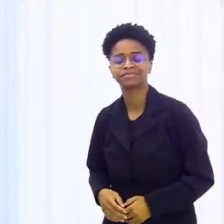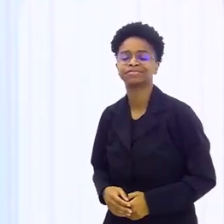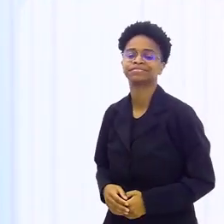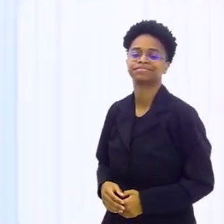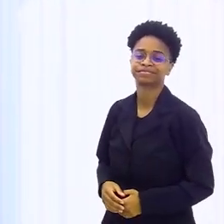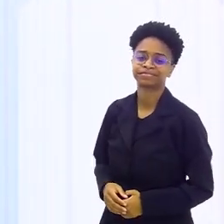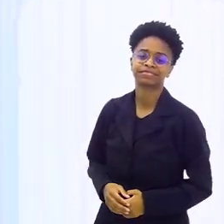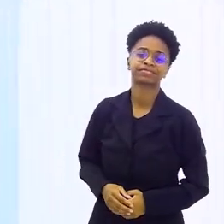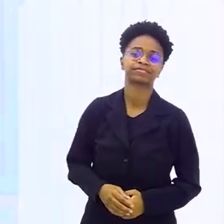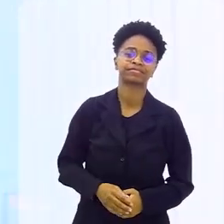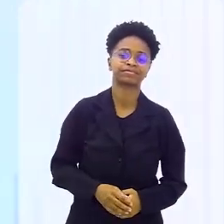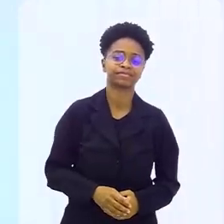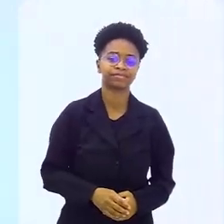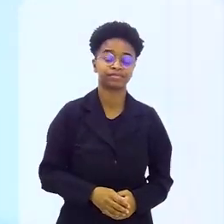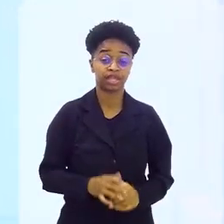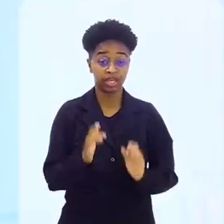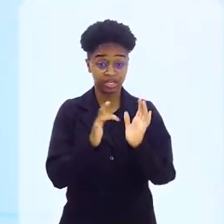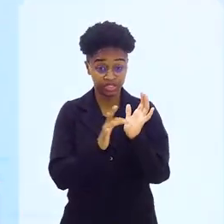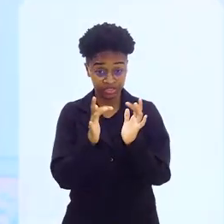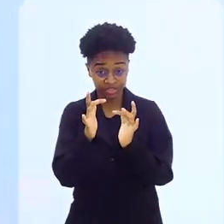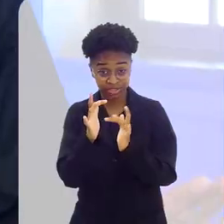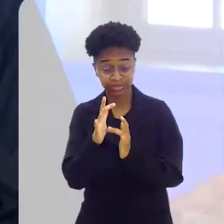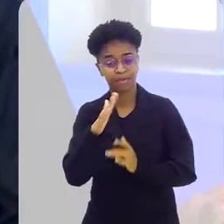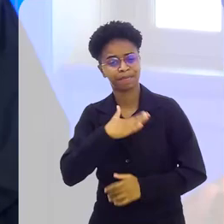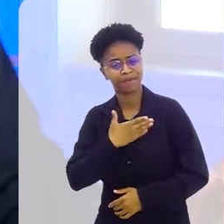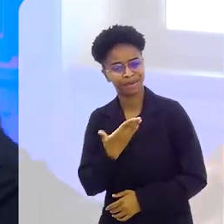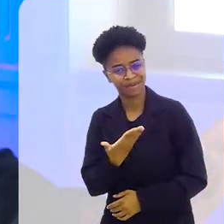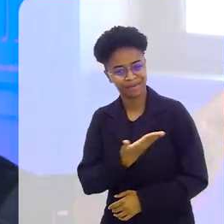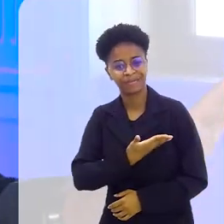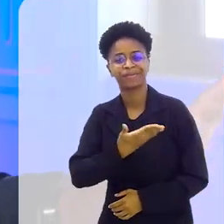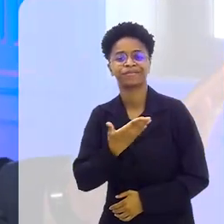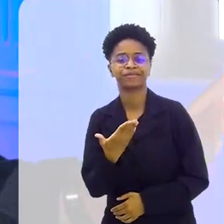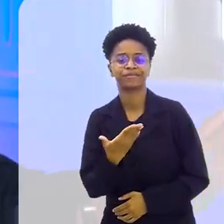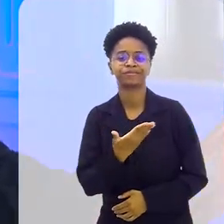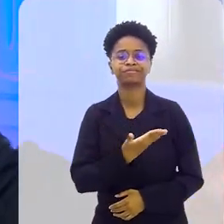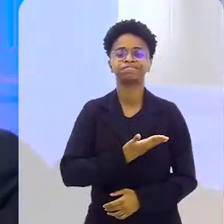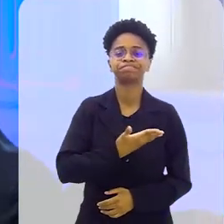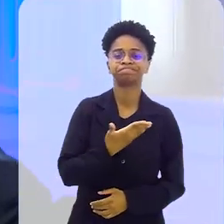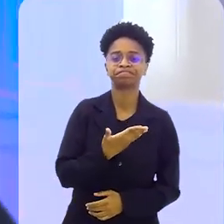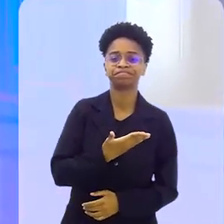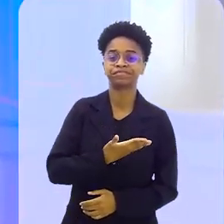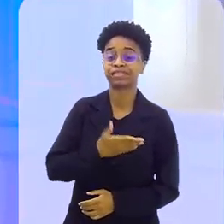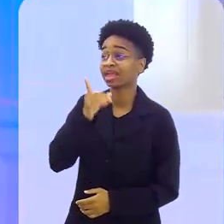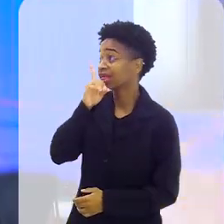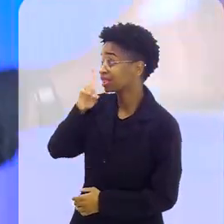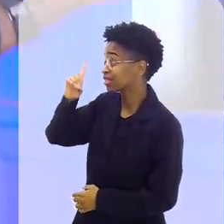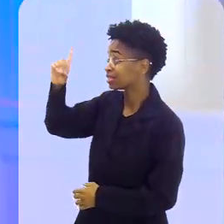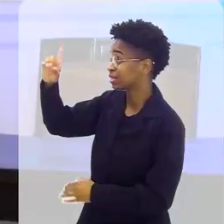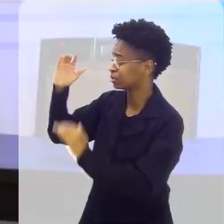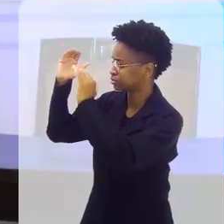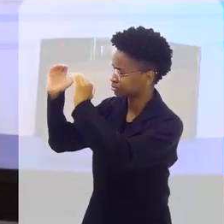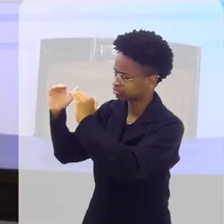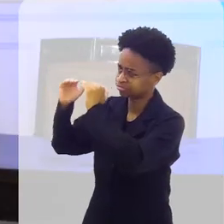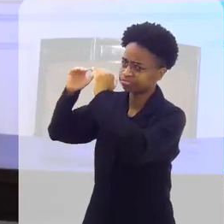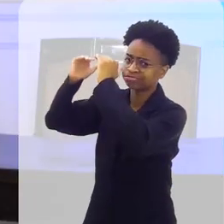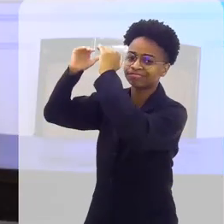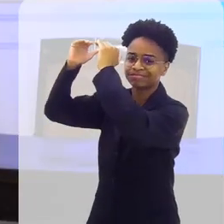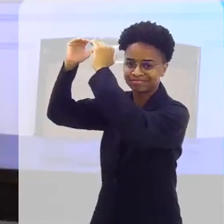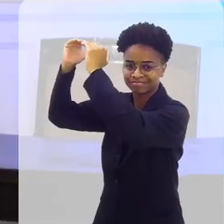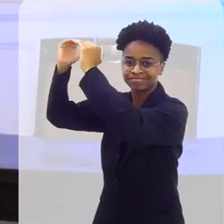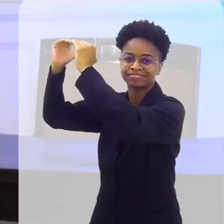o Consolador. Jesus Cristo é meu amigo e Jeová